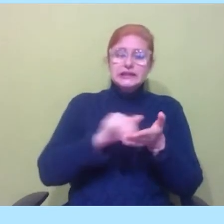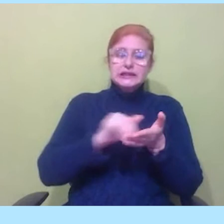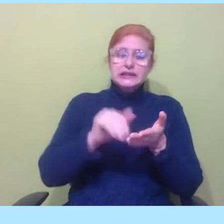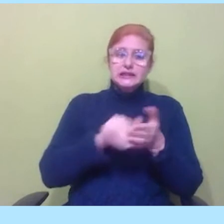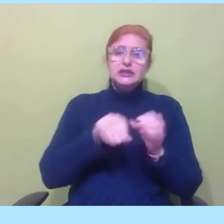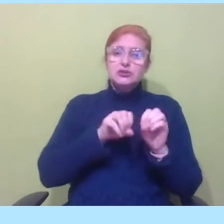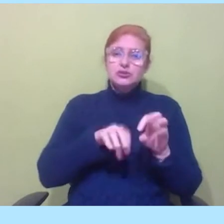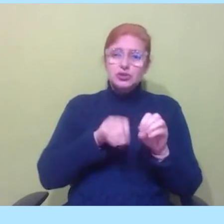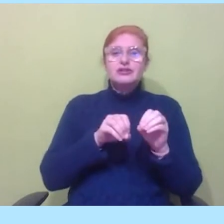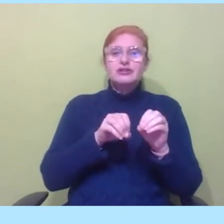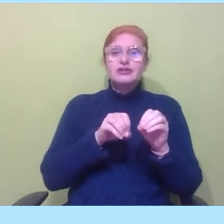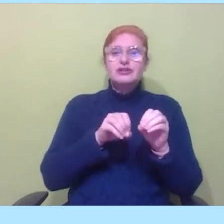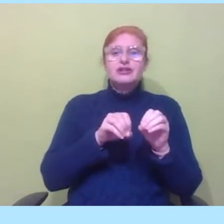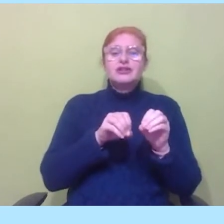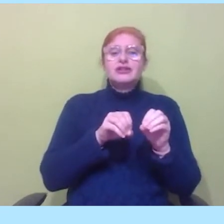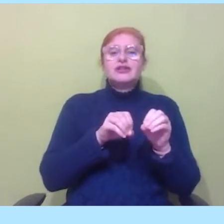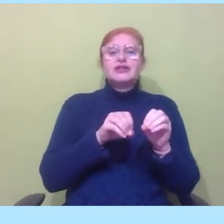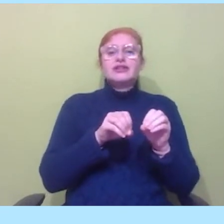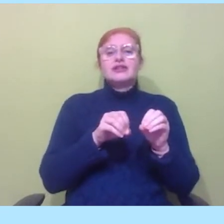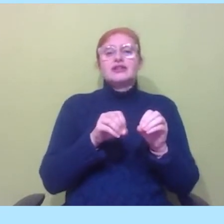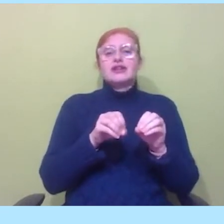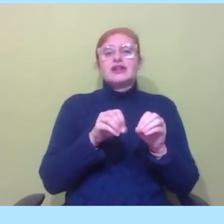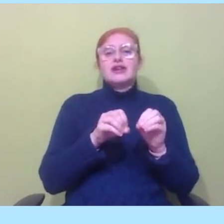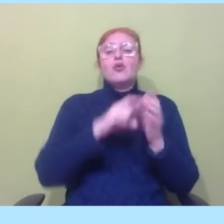Aqui em São Paulo é esse o caso, por exemplo.